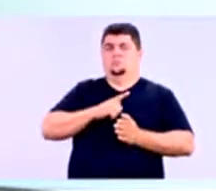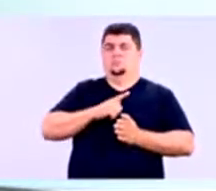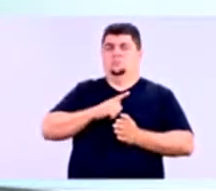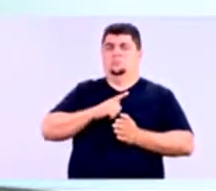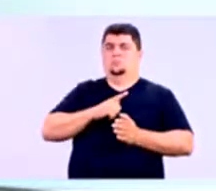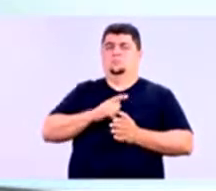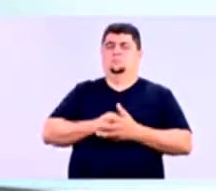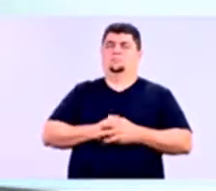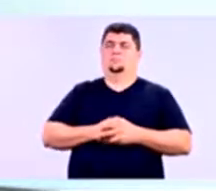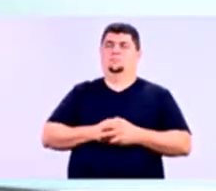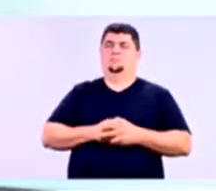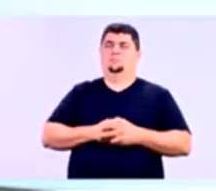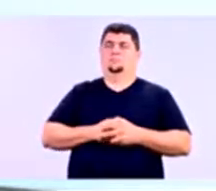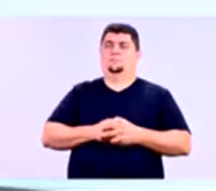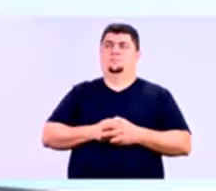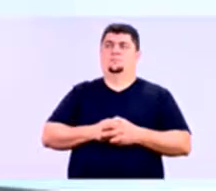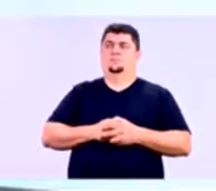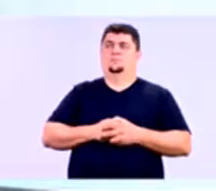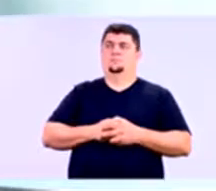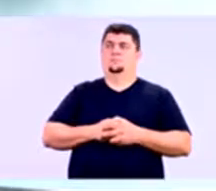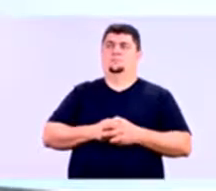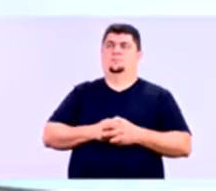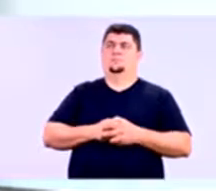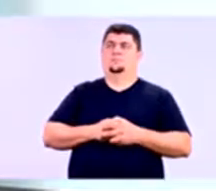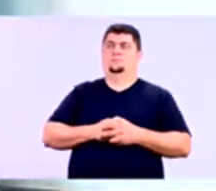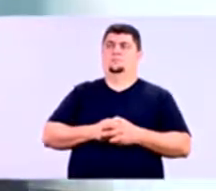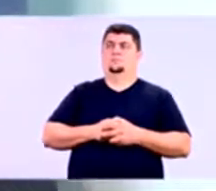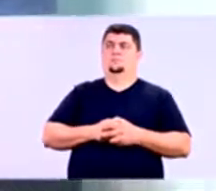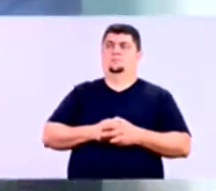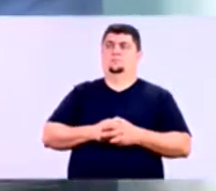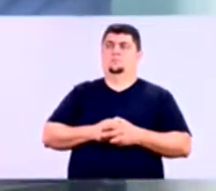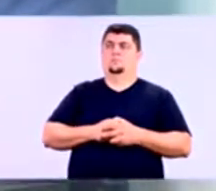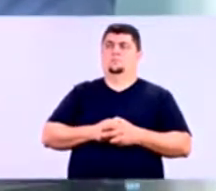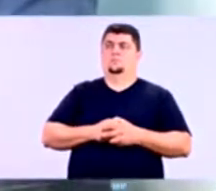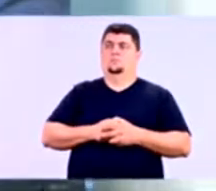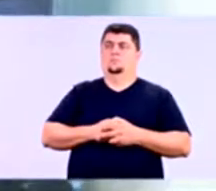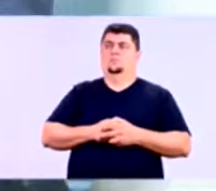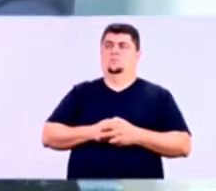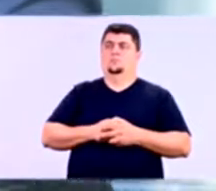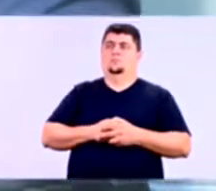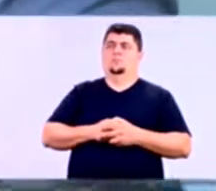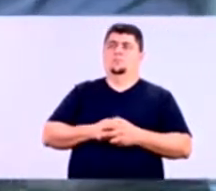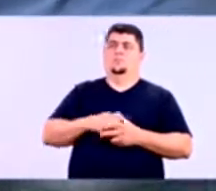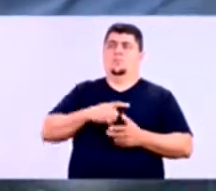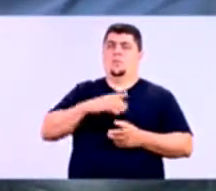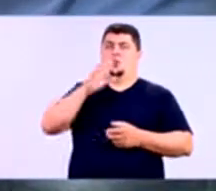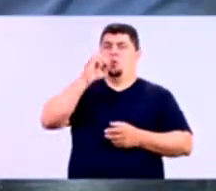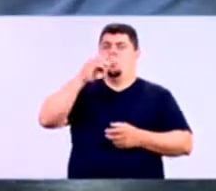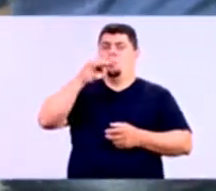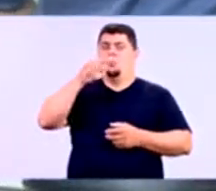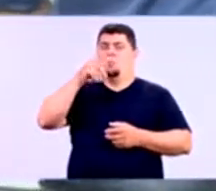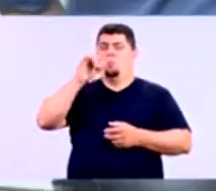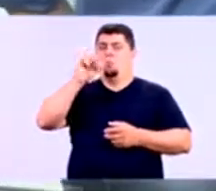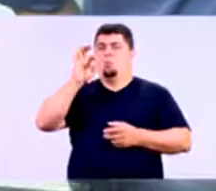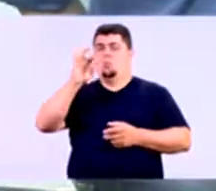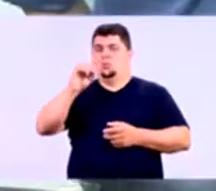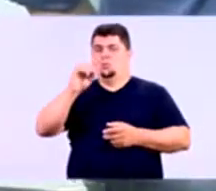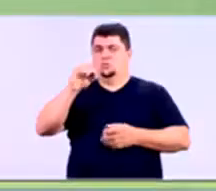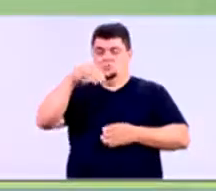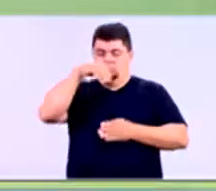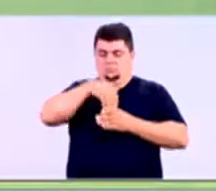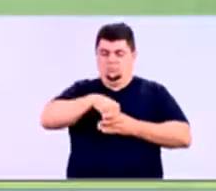valor atualizado. Então, por isso que a gente trabalhou com desconto composto por dentro, que é o